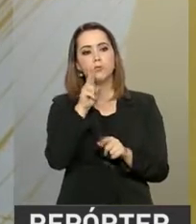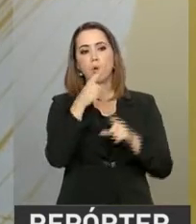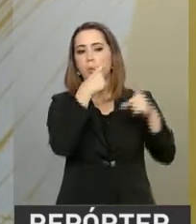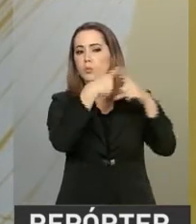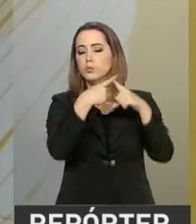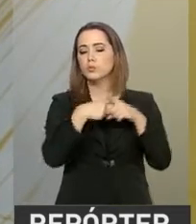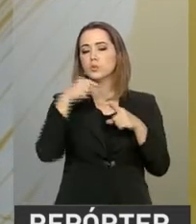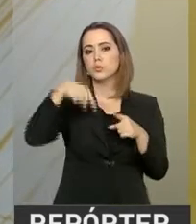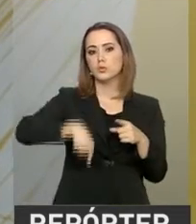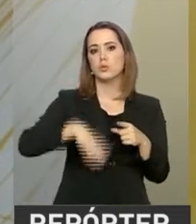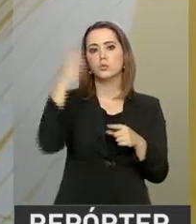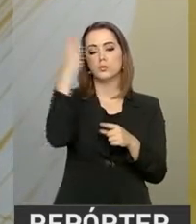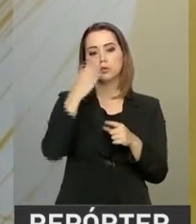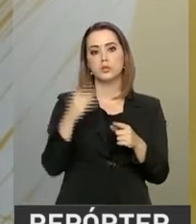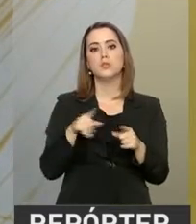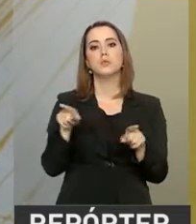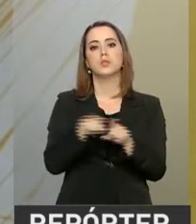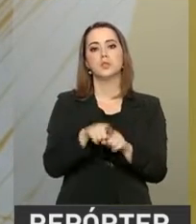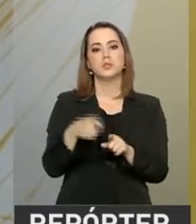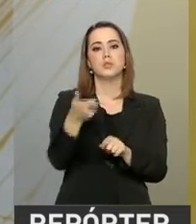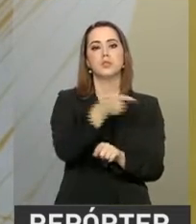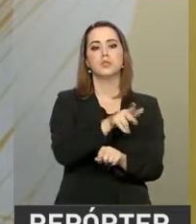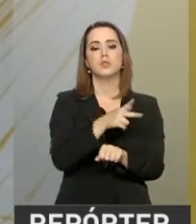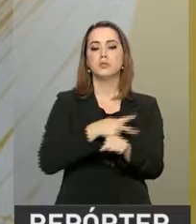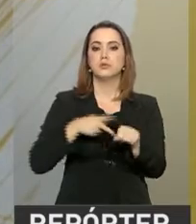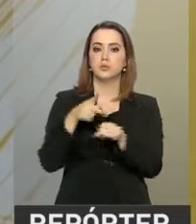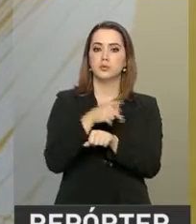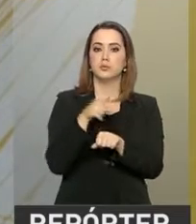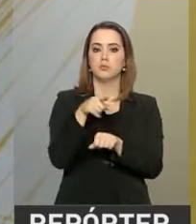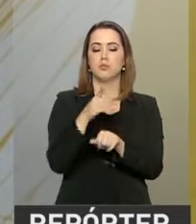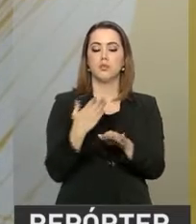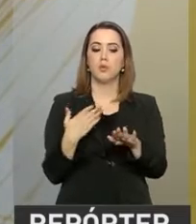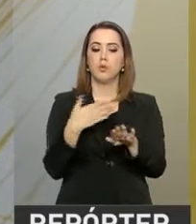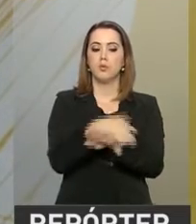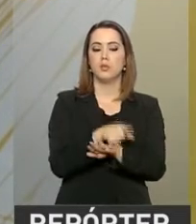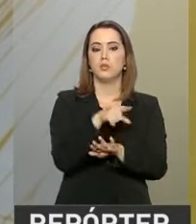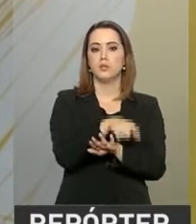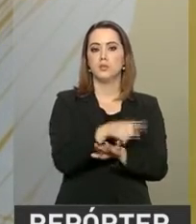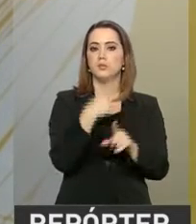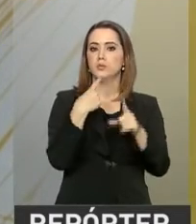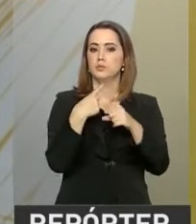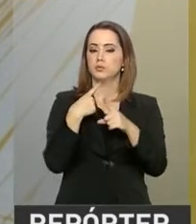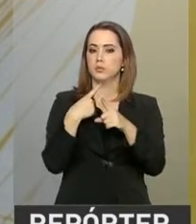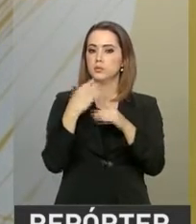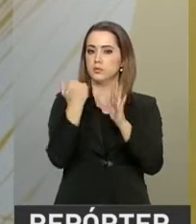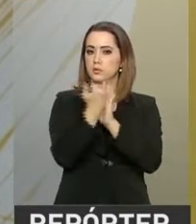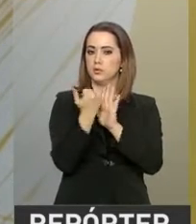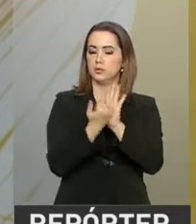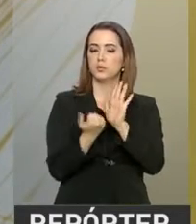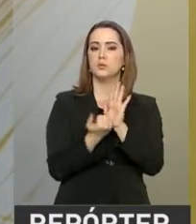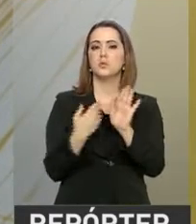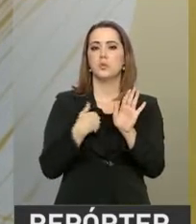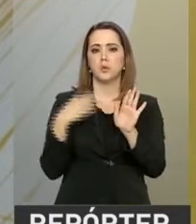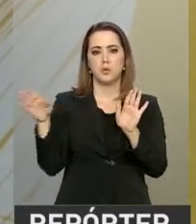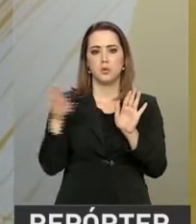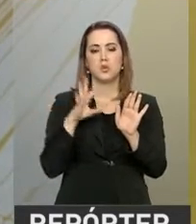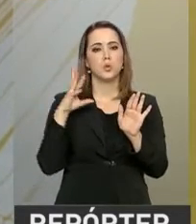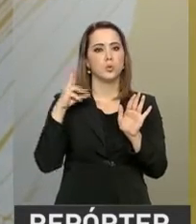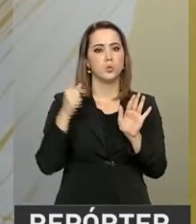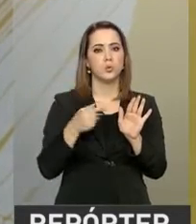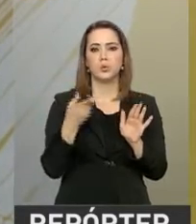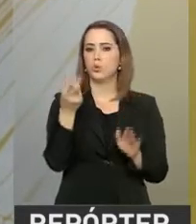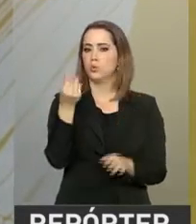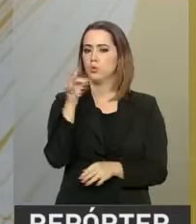internacionais. A partir do momento em que os atletas são incorporados ao programa, eles passam a ter direito a todos os benefícios de um militar